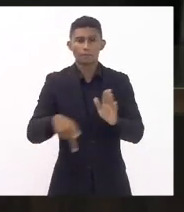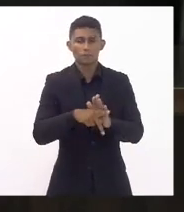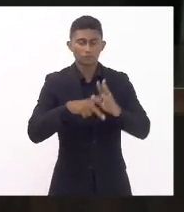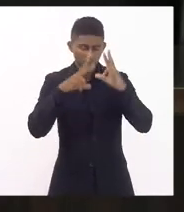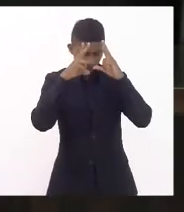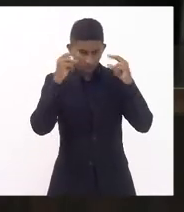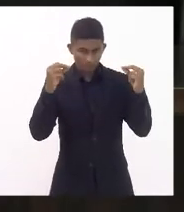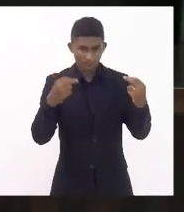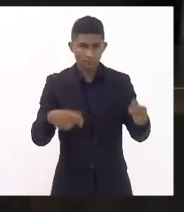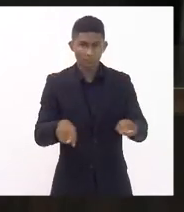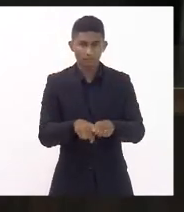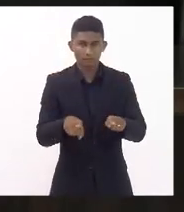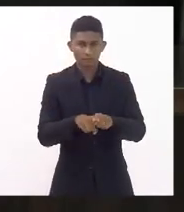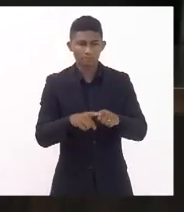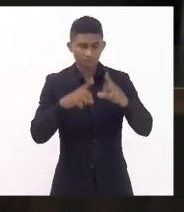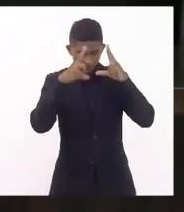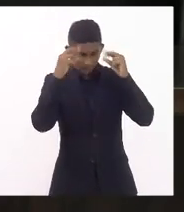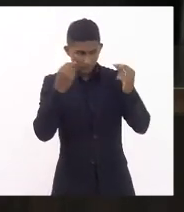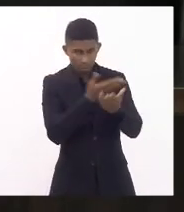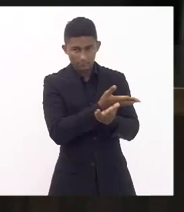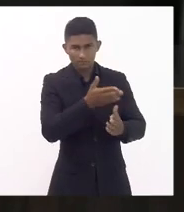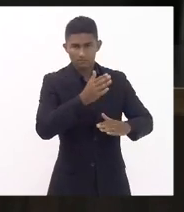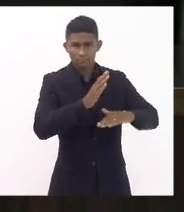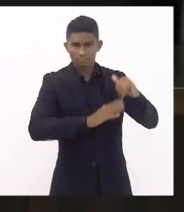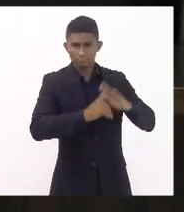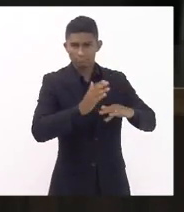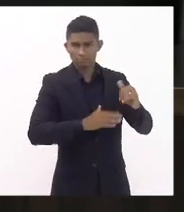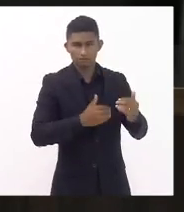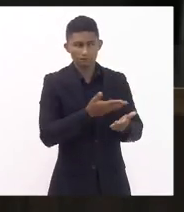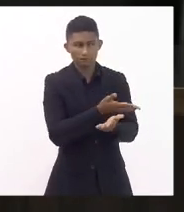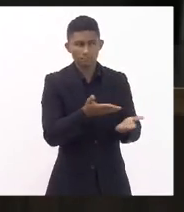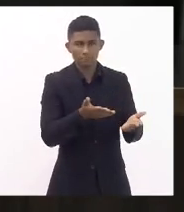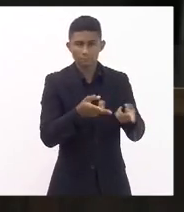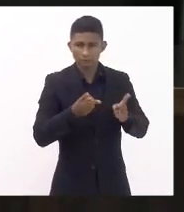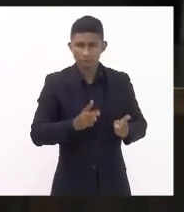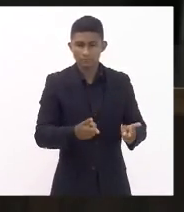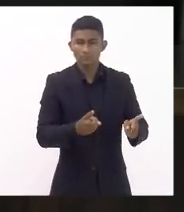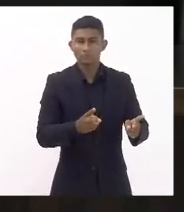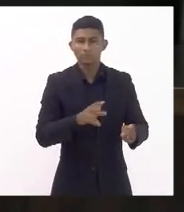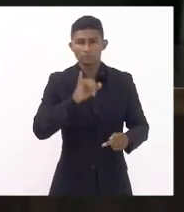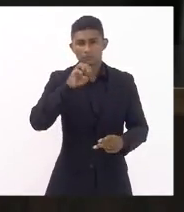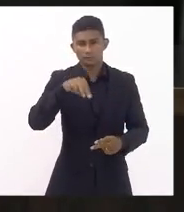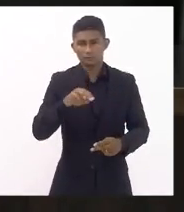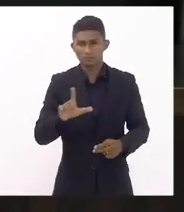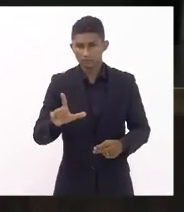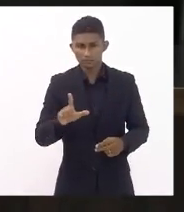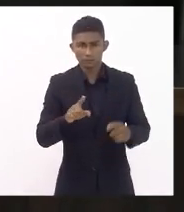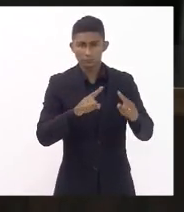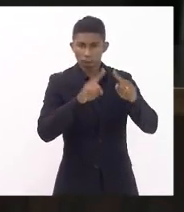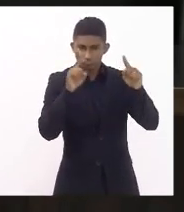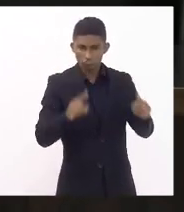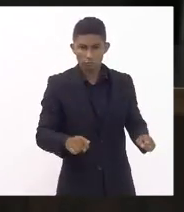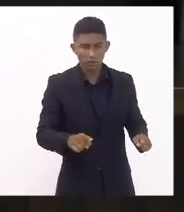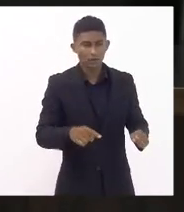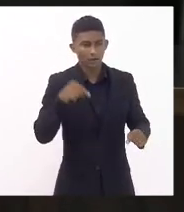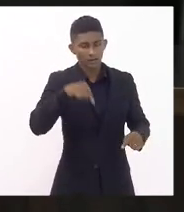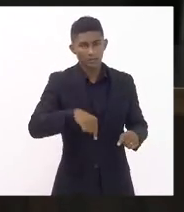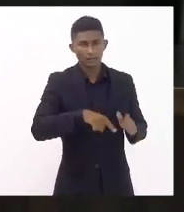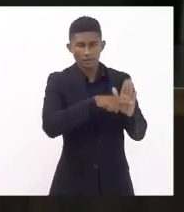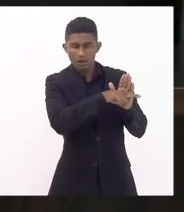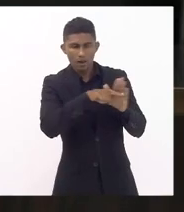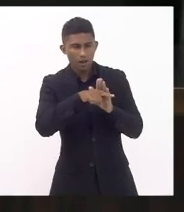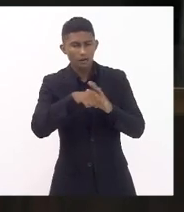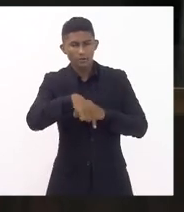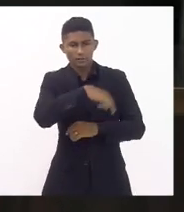enfermeiros e técnicos de enfermagem com fins de suprir o déficit do serviço do Instituto Médico Legal, Instituto de Análise Forense do Estado do Rio de Janeiro e da